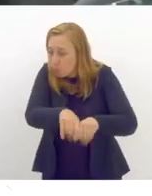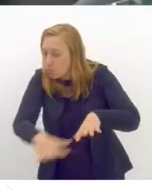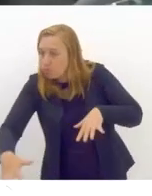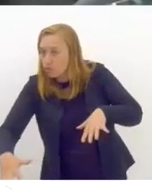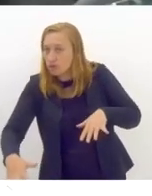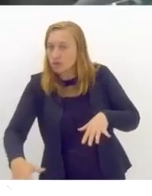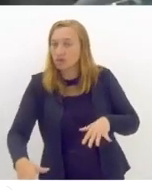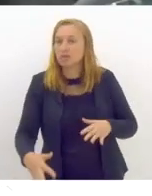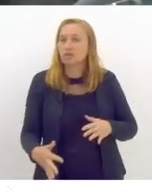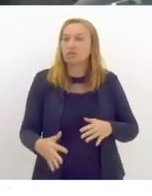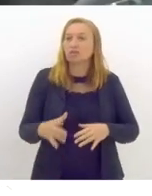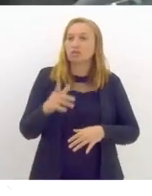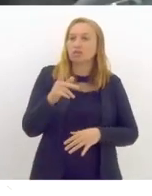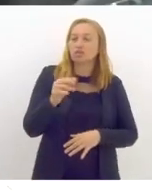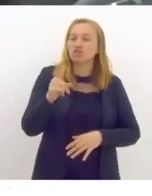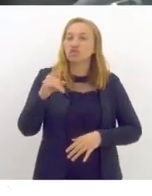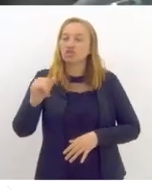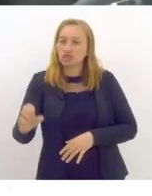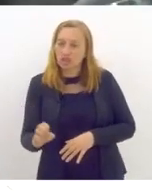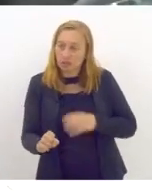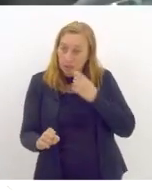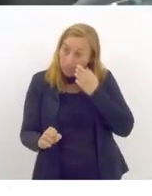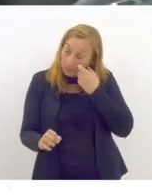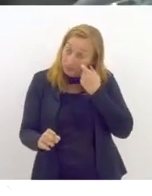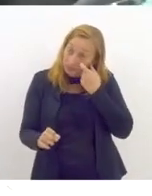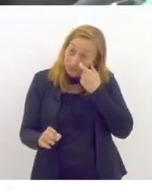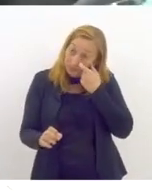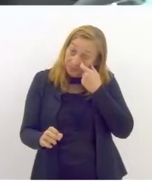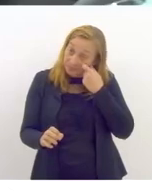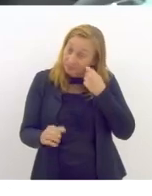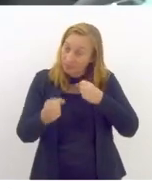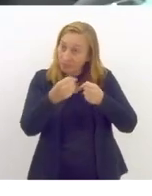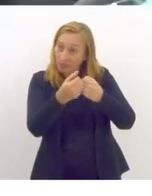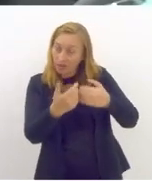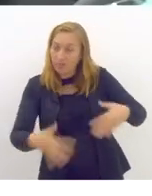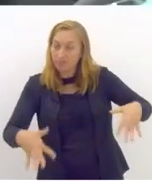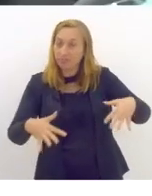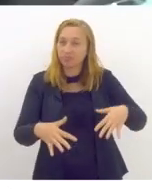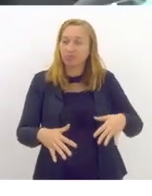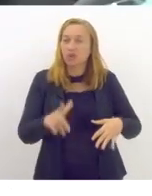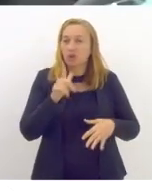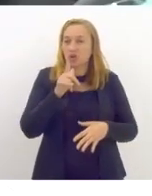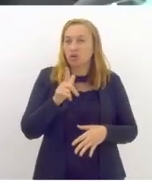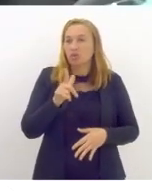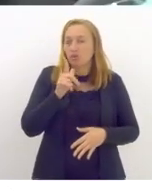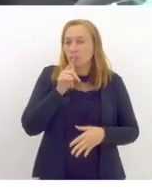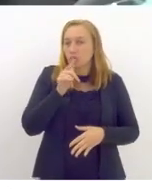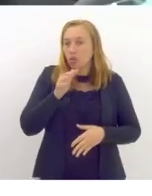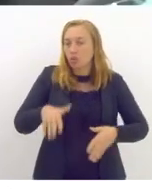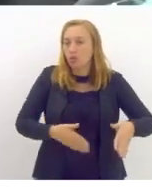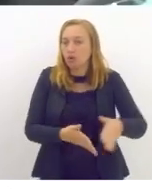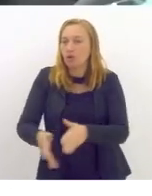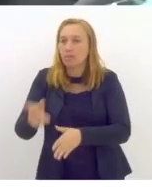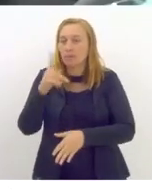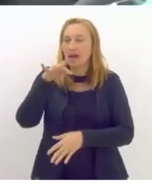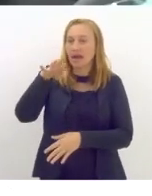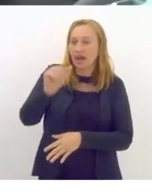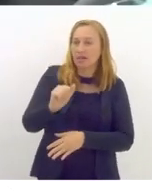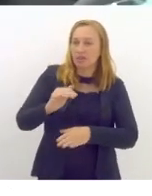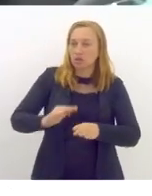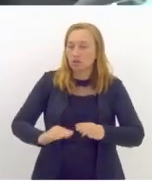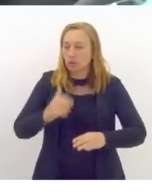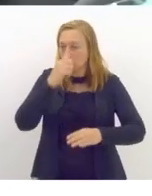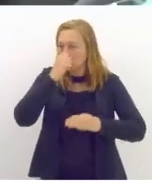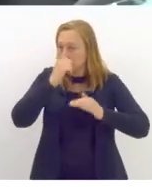que foi acontecido 58 anos atrás caiu uma 200 metros de dia que estava indicado se o nível que Paraíba subiu que é normal subir em janeiro a